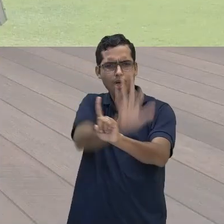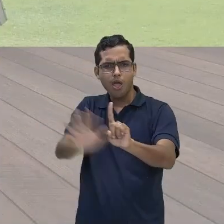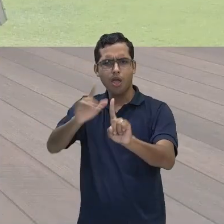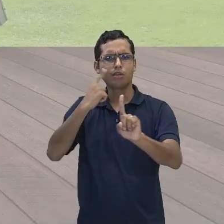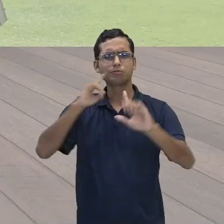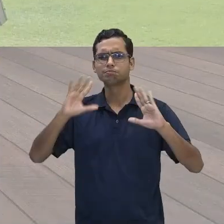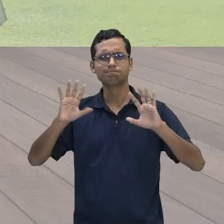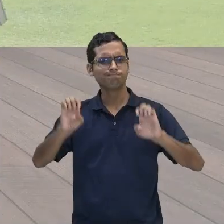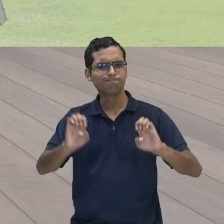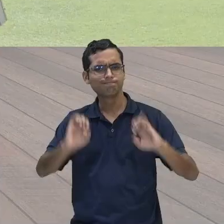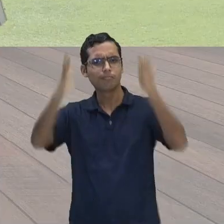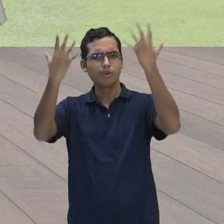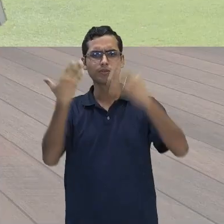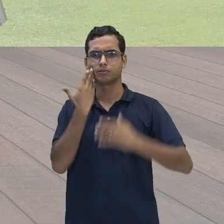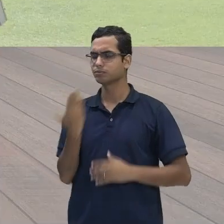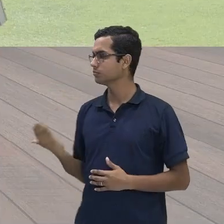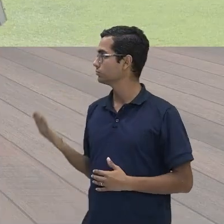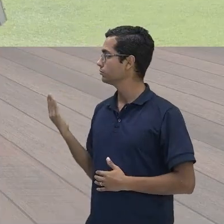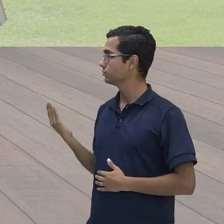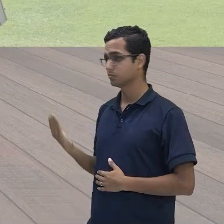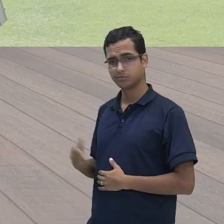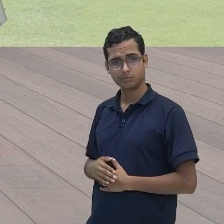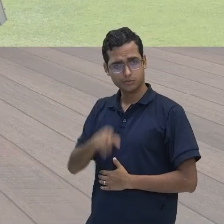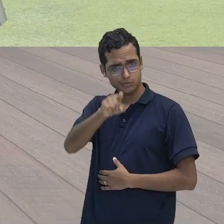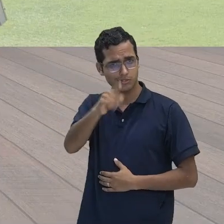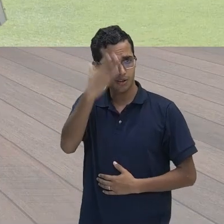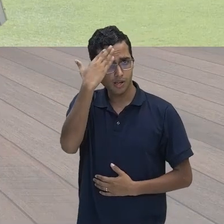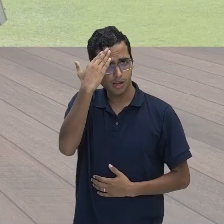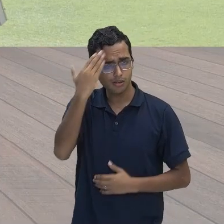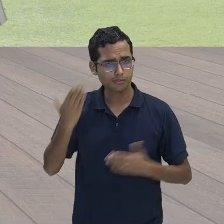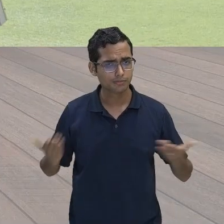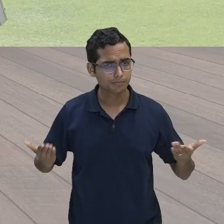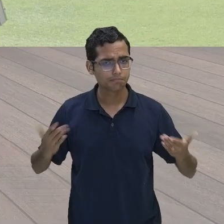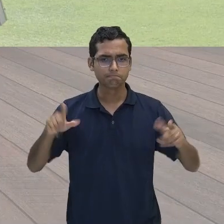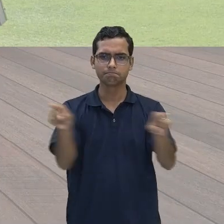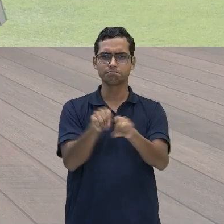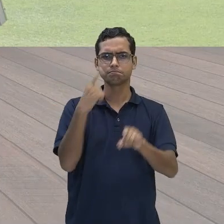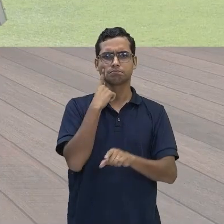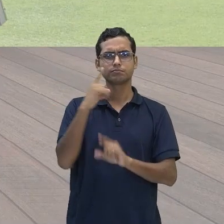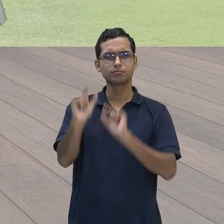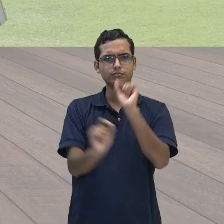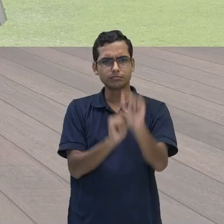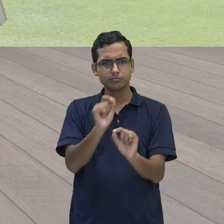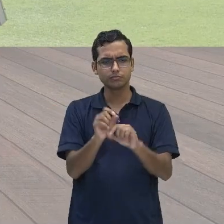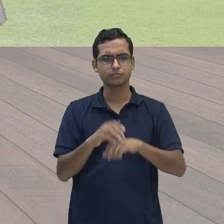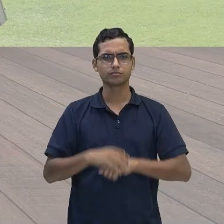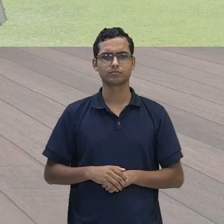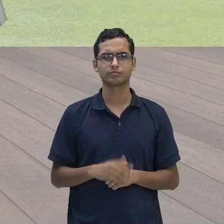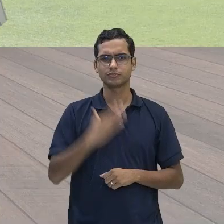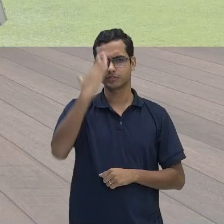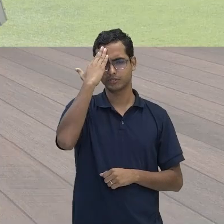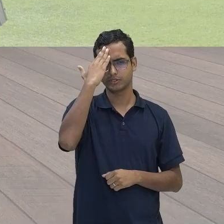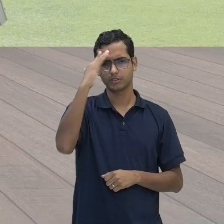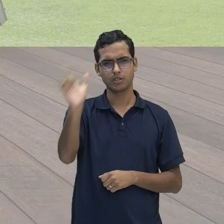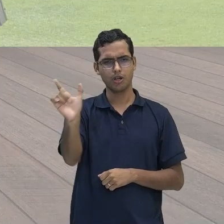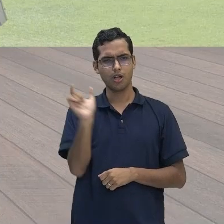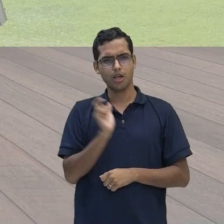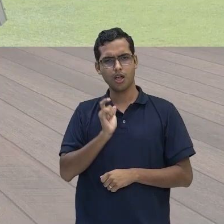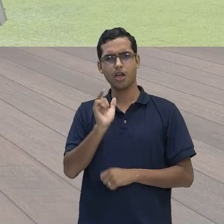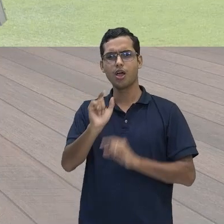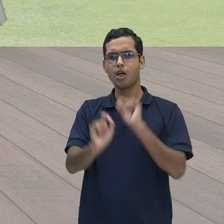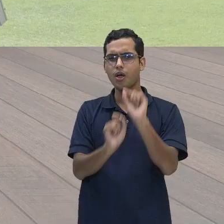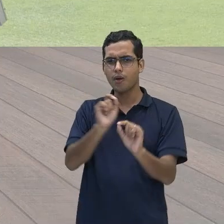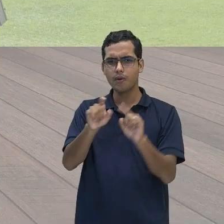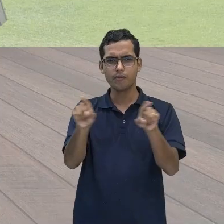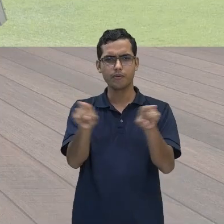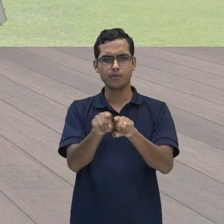é esse aqui? Ah, tenho certeza que vocês falaram Gimnastrada, professora. É isso mesmo.